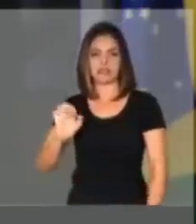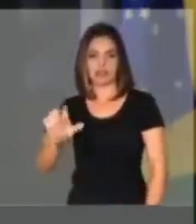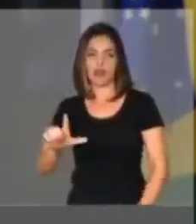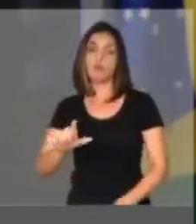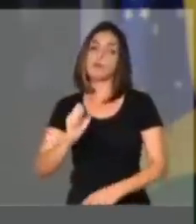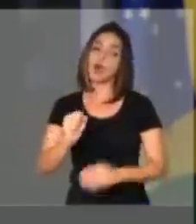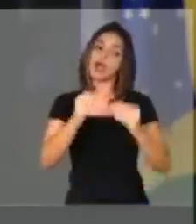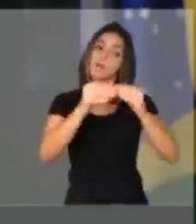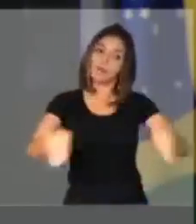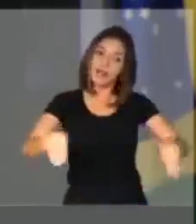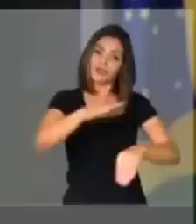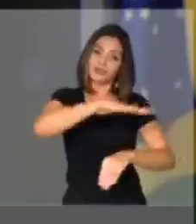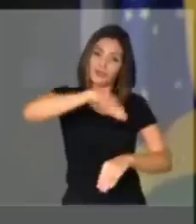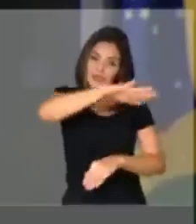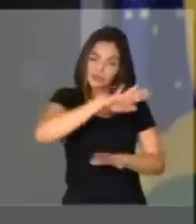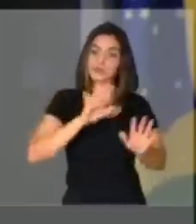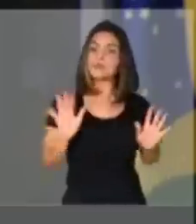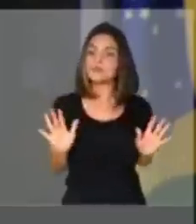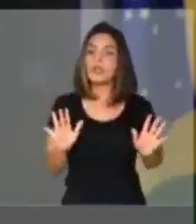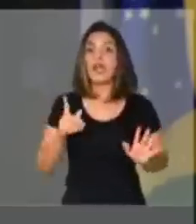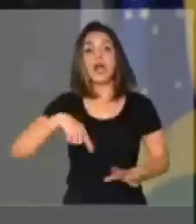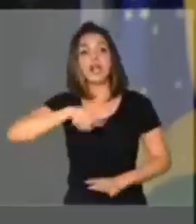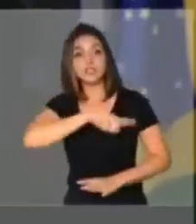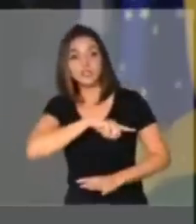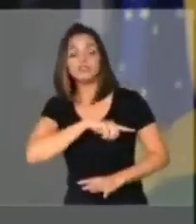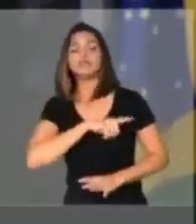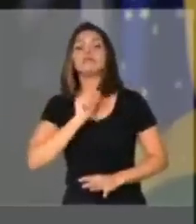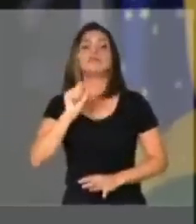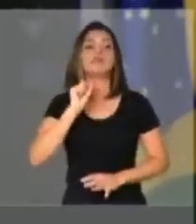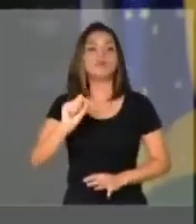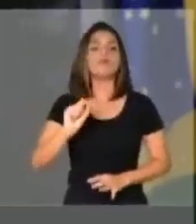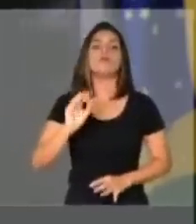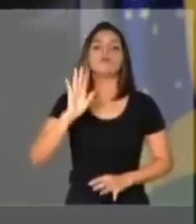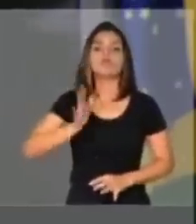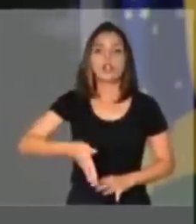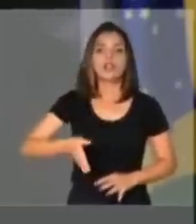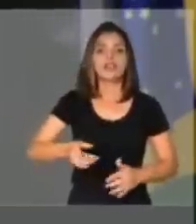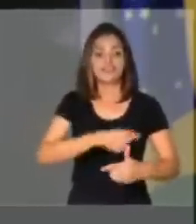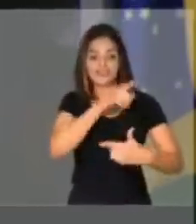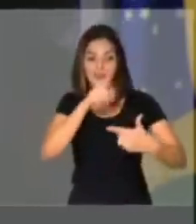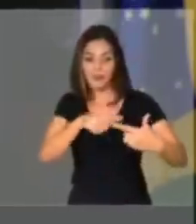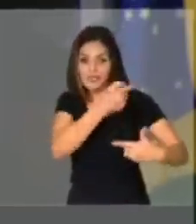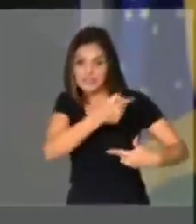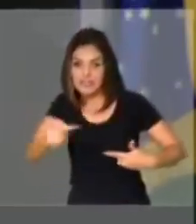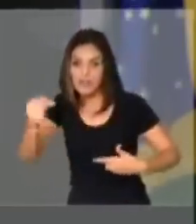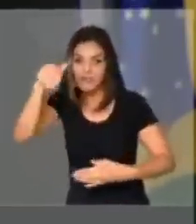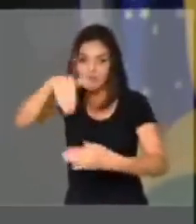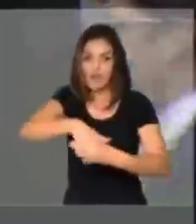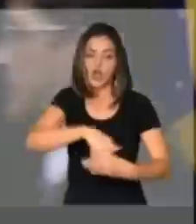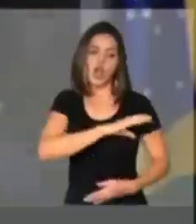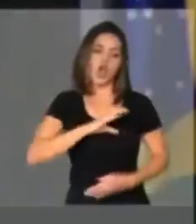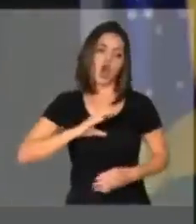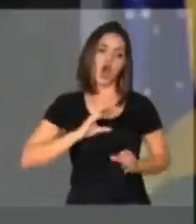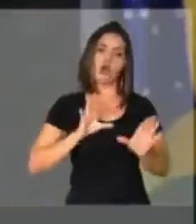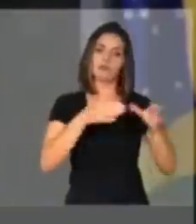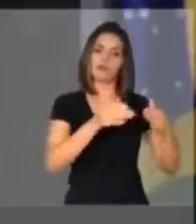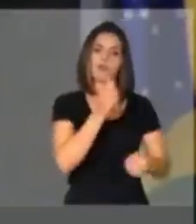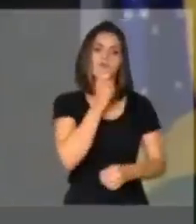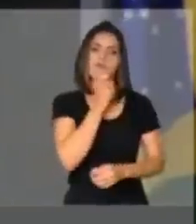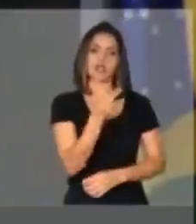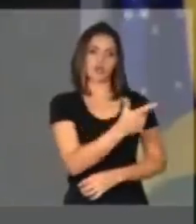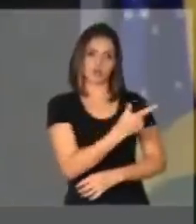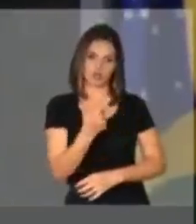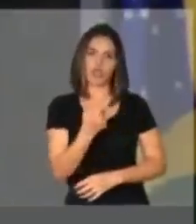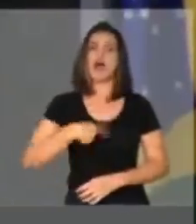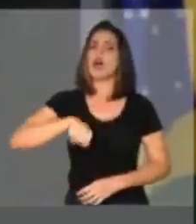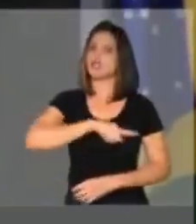causaria prejuízos aos cofres públicos, nós, na segunda semana de votação no plenário, as comissões nem estavam instaladas ainda,